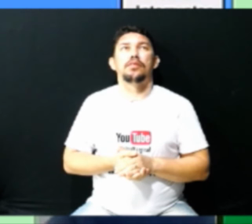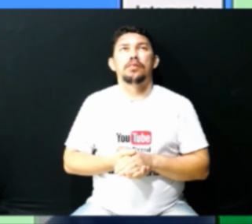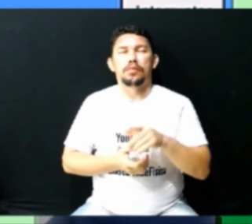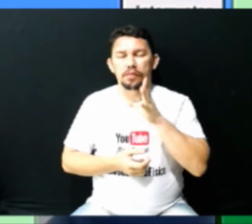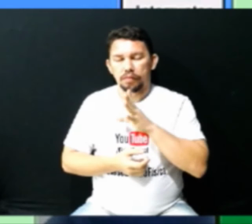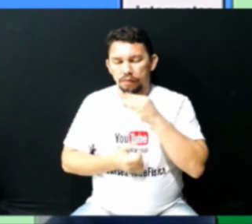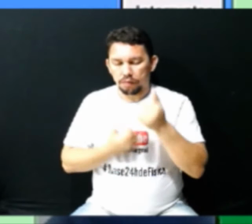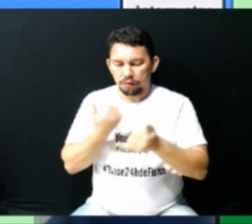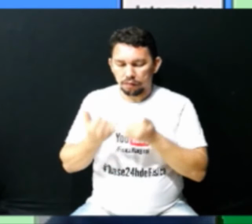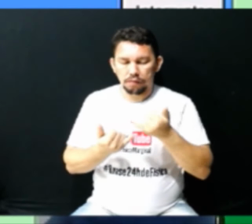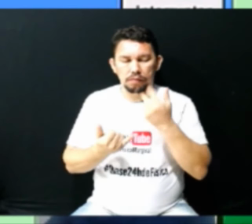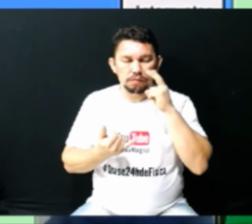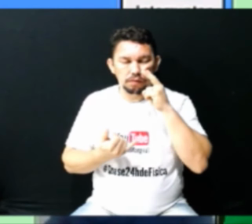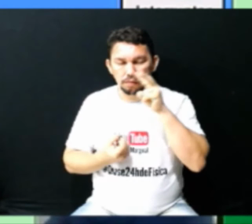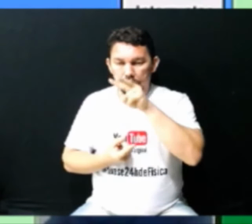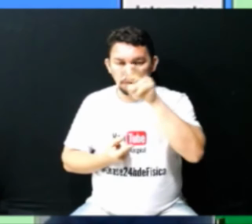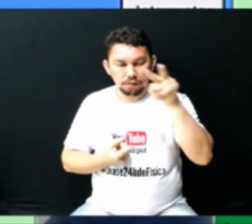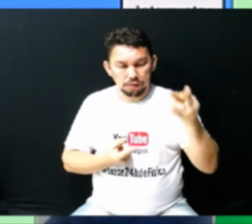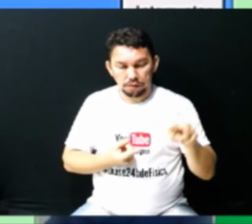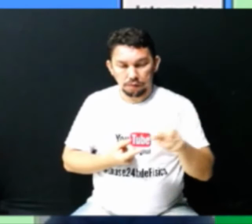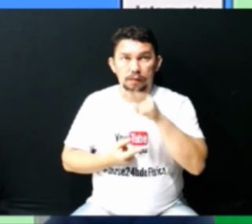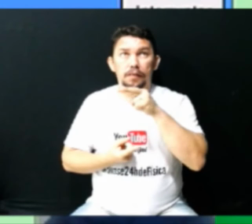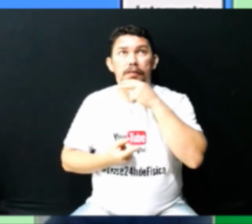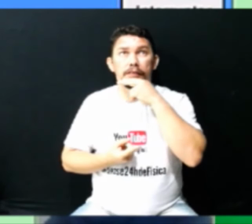conseguir visualizar. Pronto. Deixa eu tirar ele daqui.